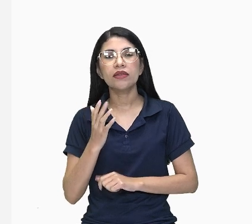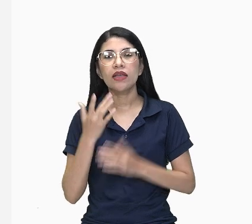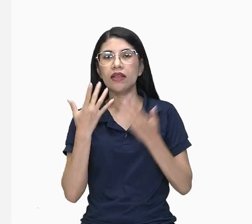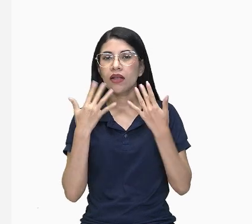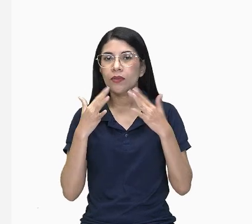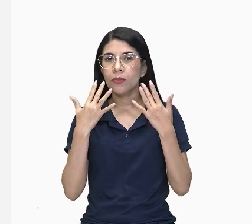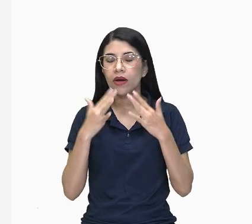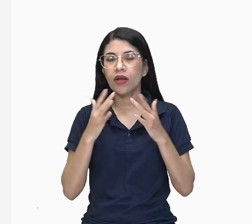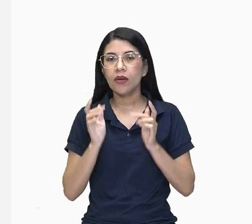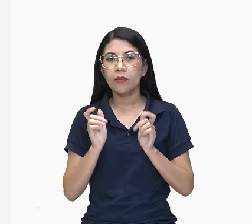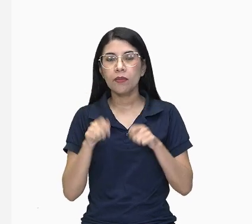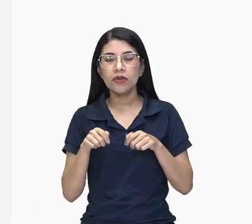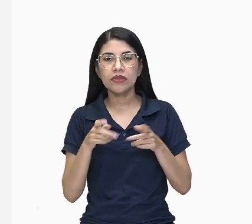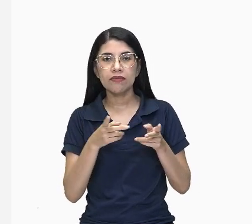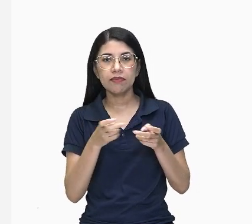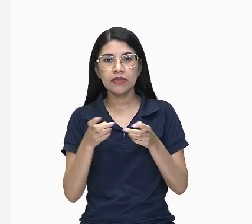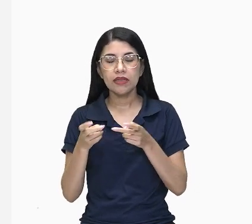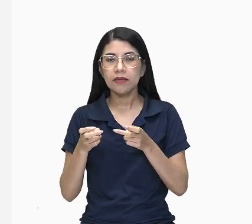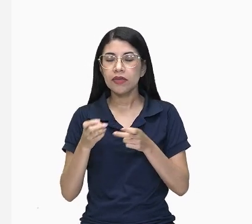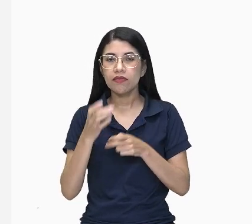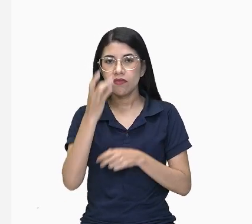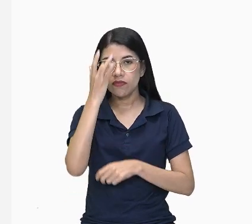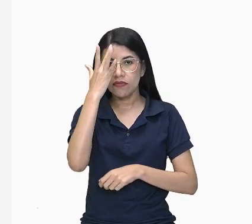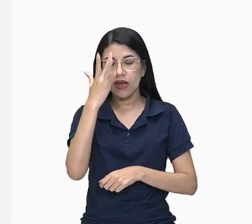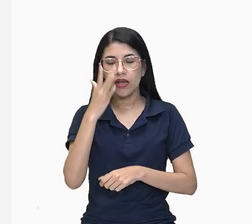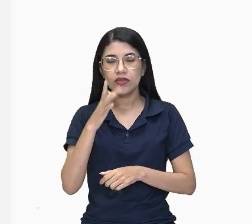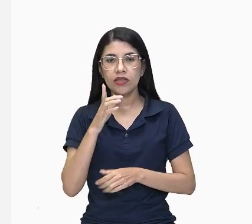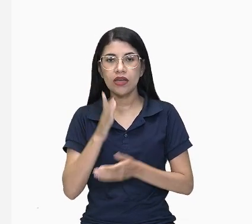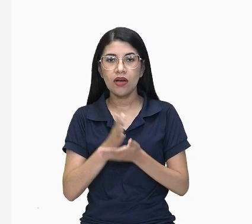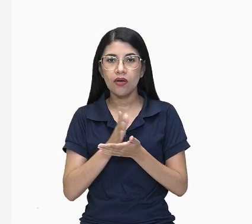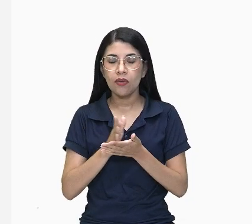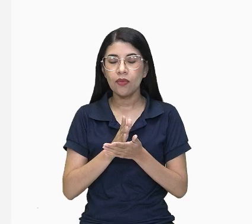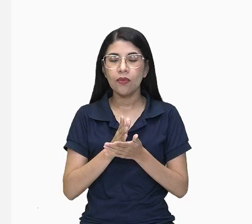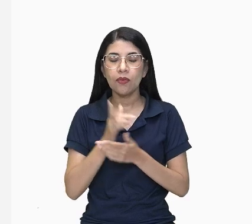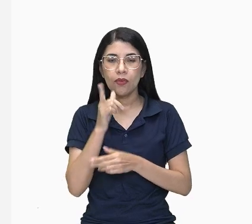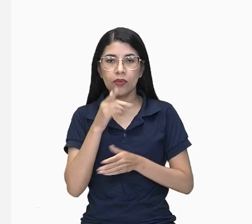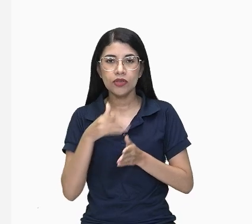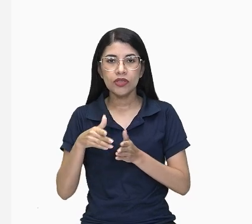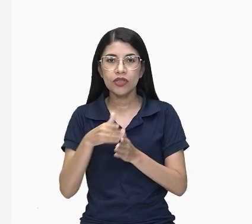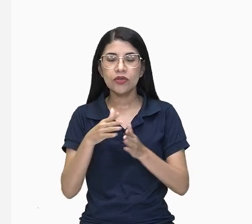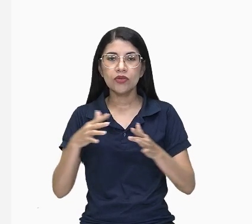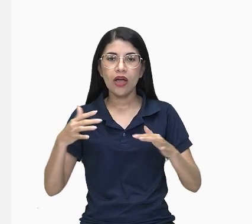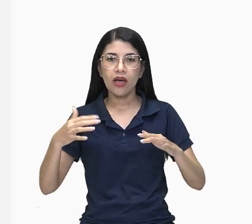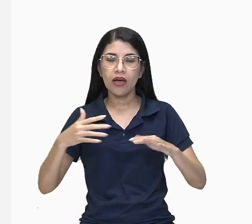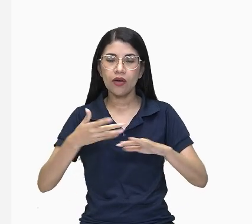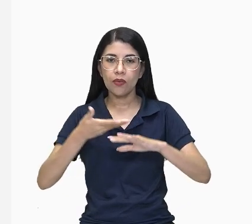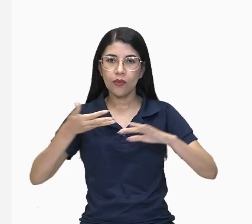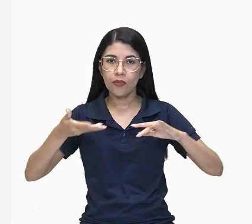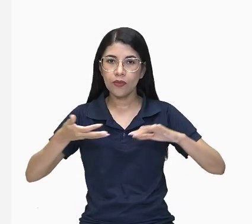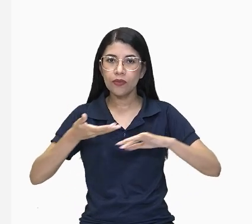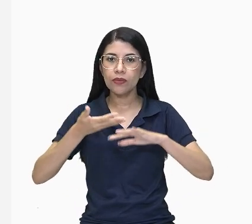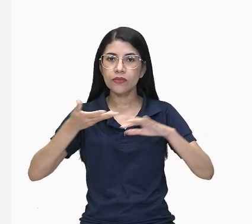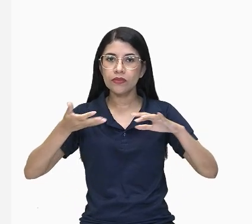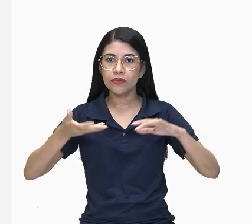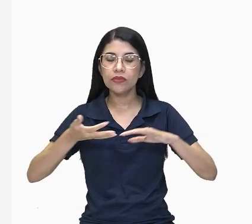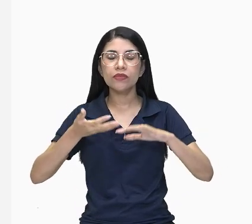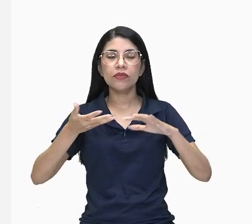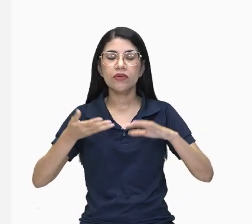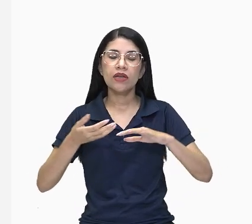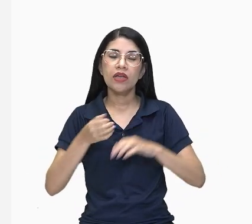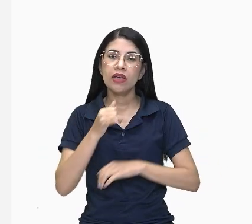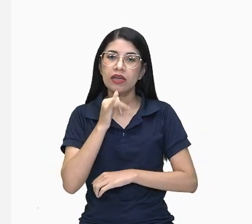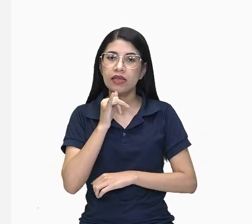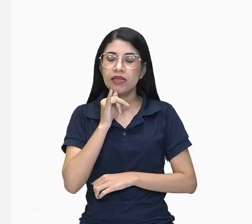ser facilmente visto em alguns rios da Amazônia, esse encontro das águas desses rios que, como eu